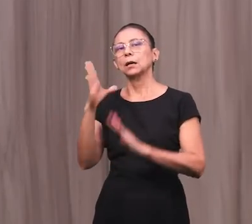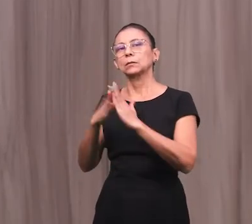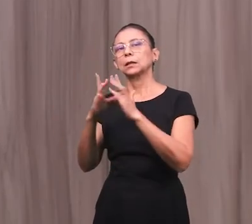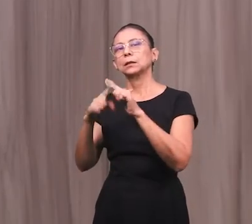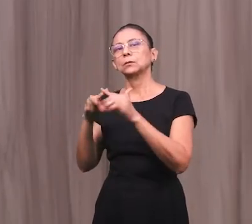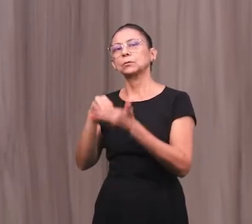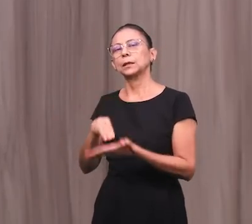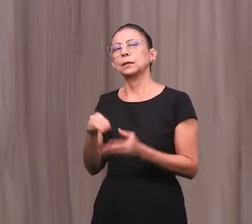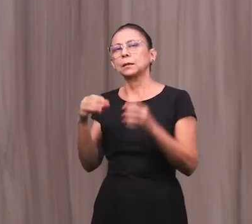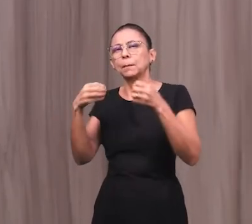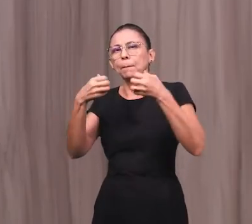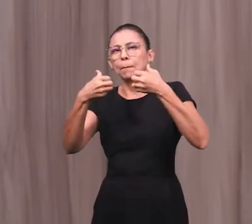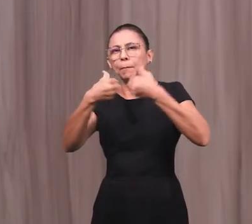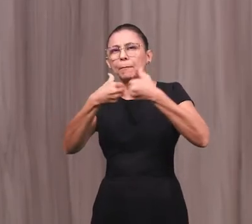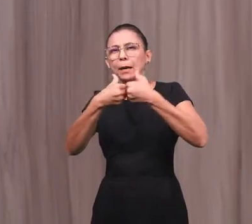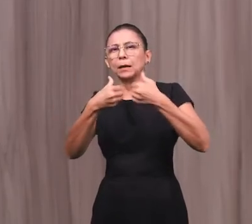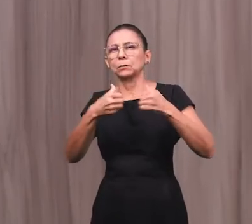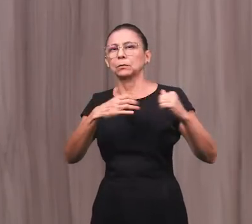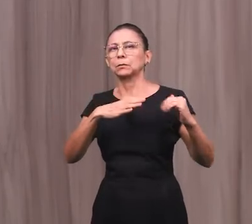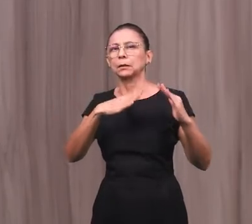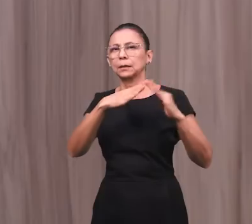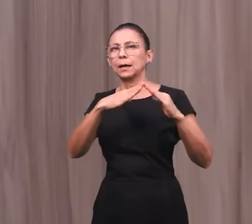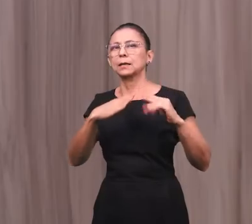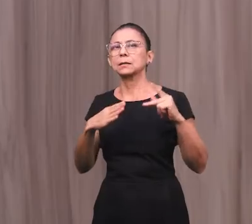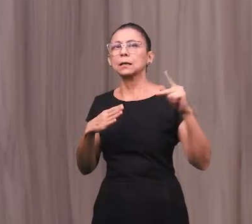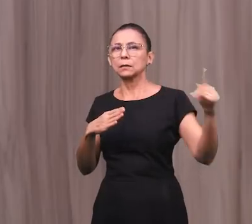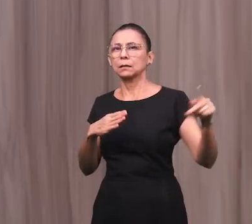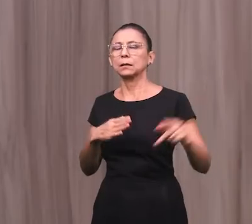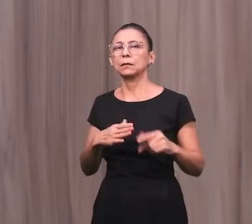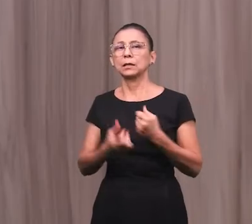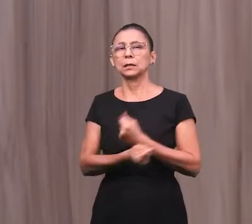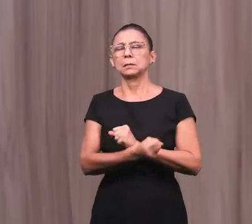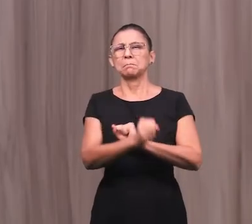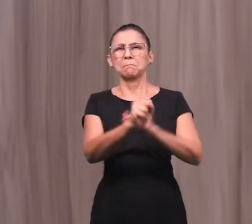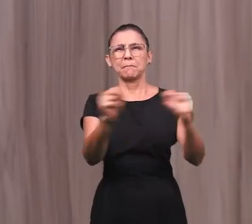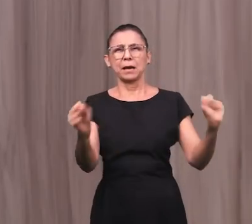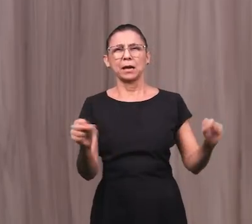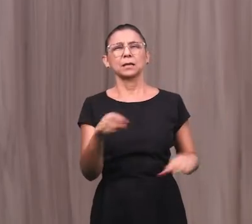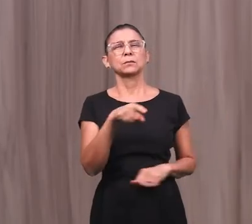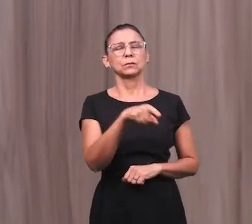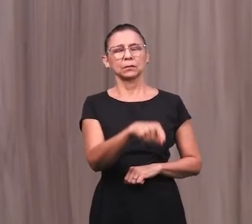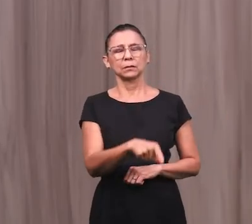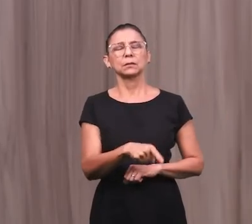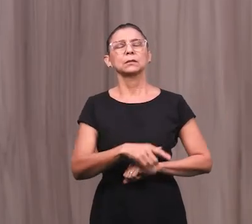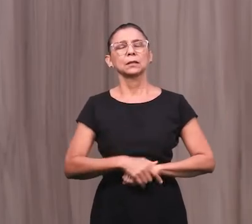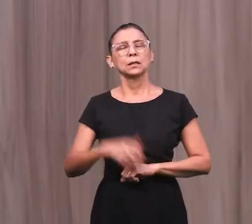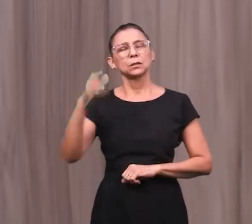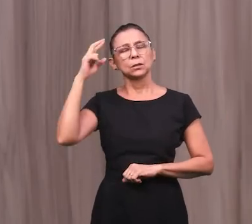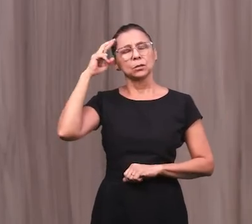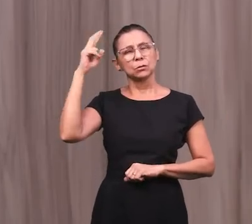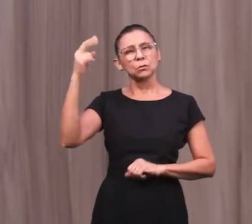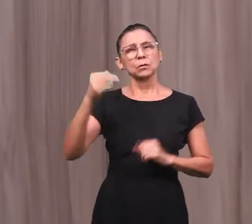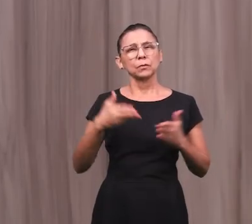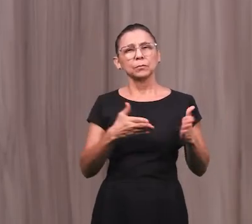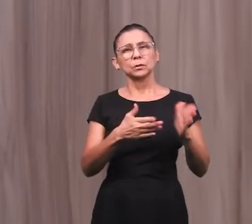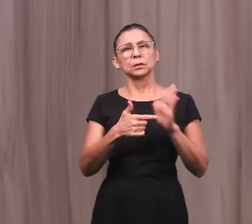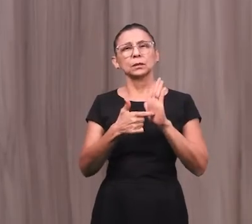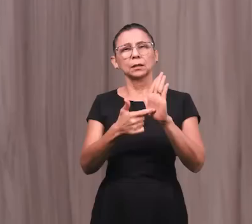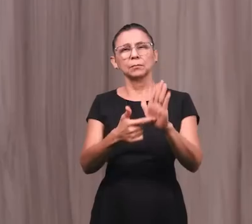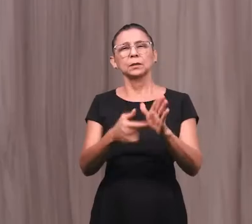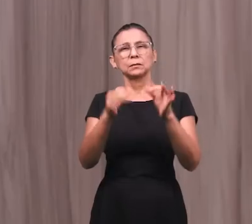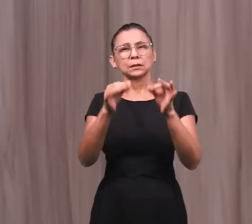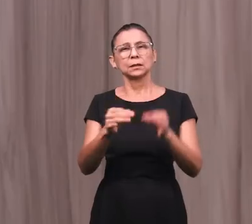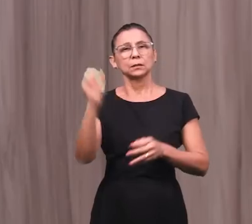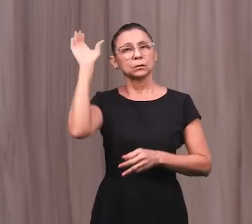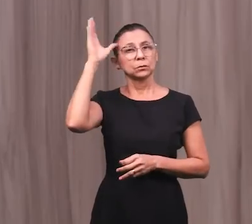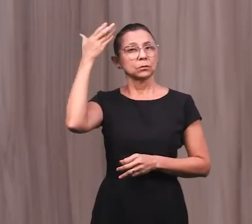igrejas, perto da sua casa, pois ele receberá uma libertação e terá uma direção para a solução